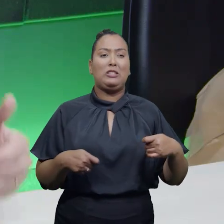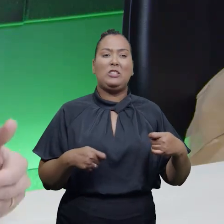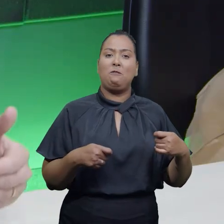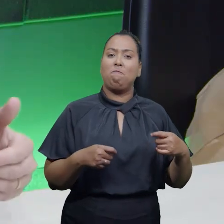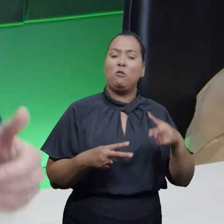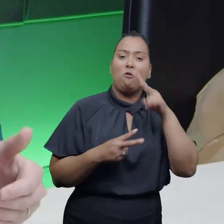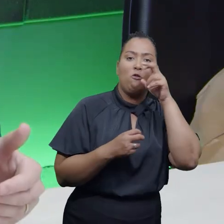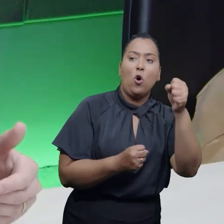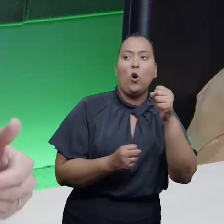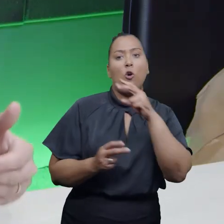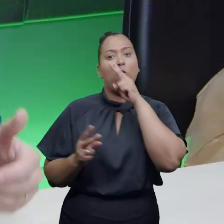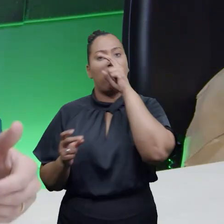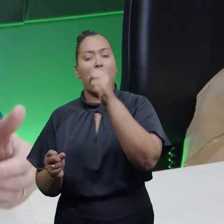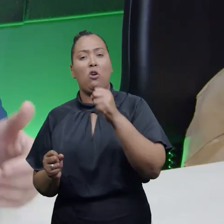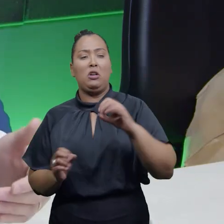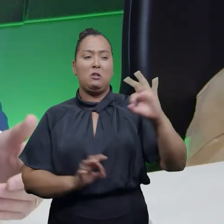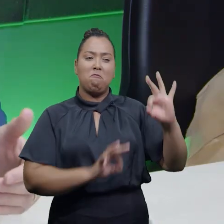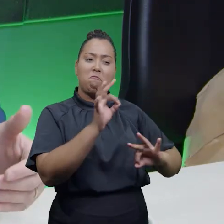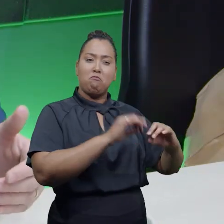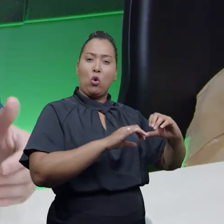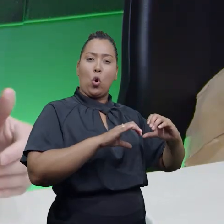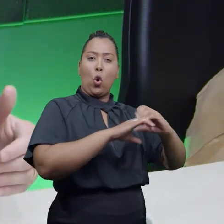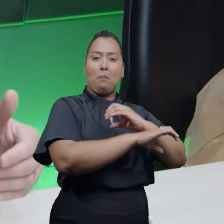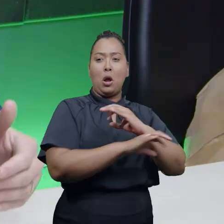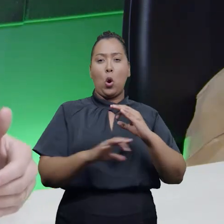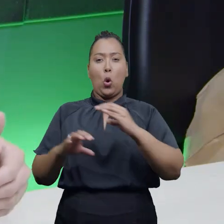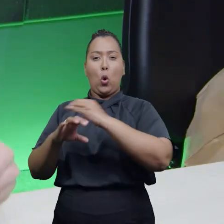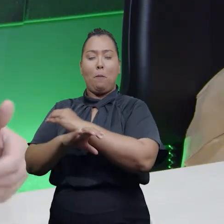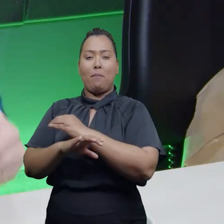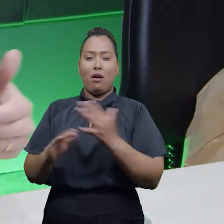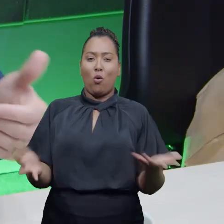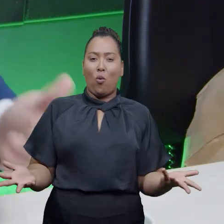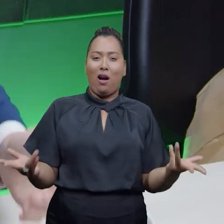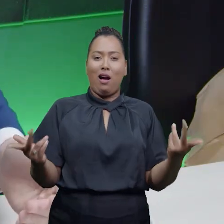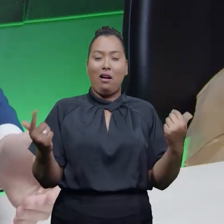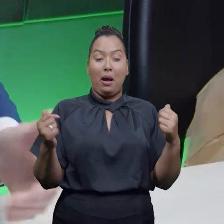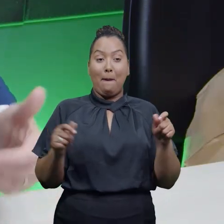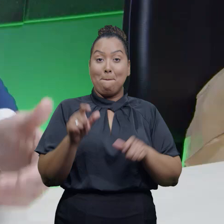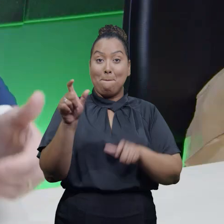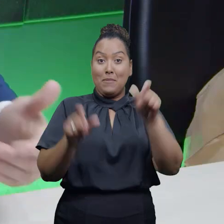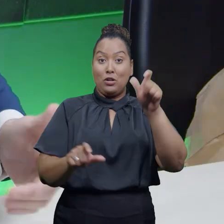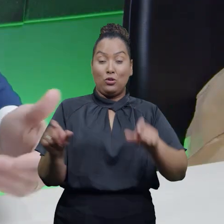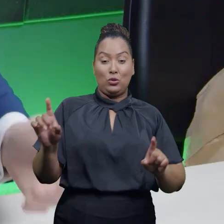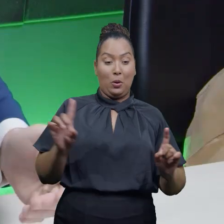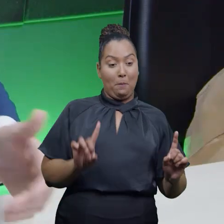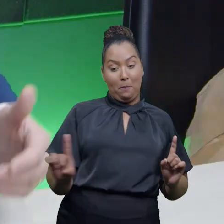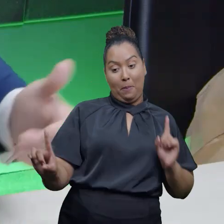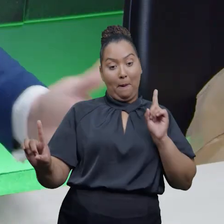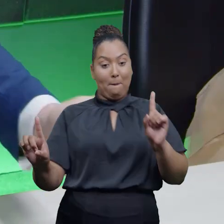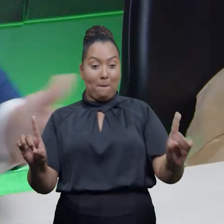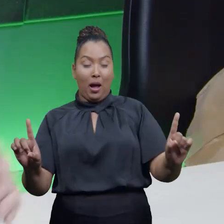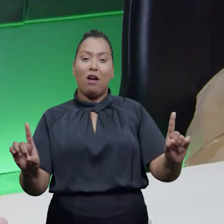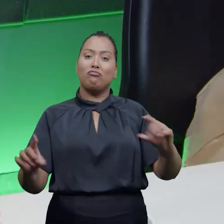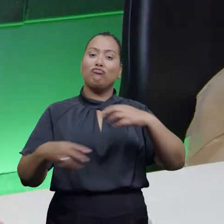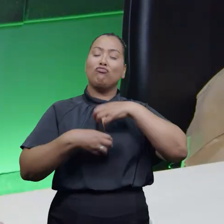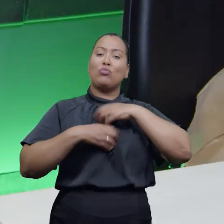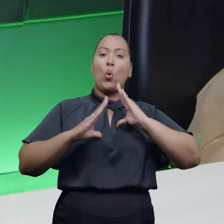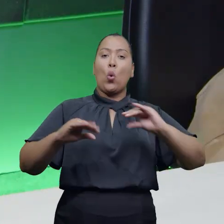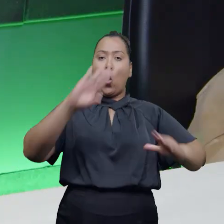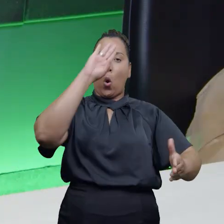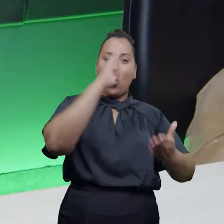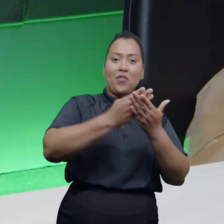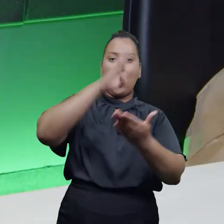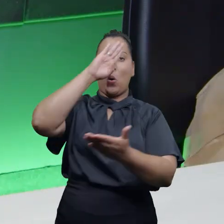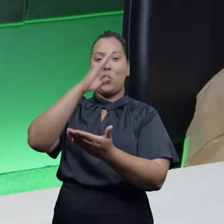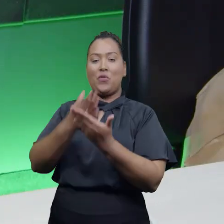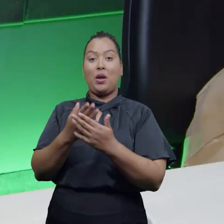sejam bem estruturados, bem adequados para gerar confiança na política pública em relação àquela